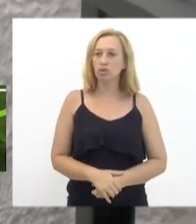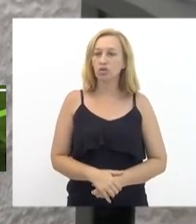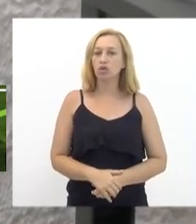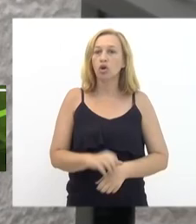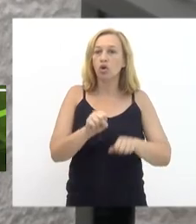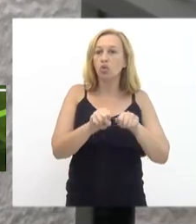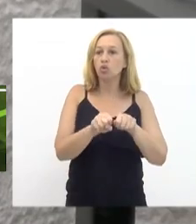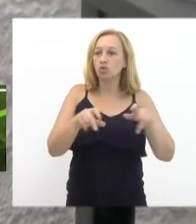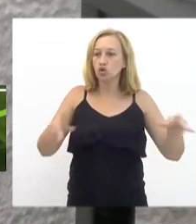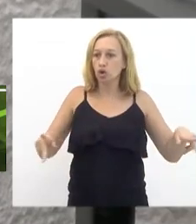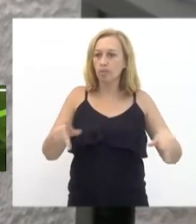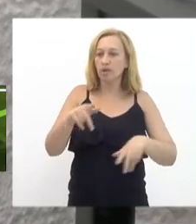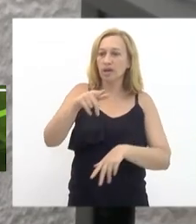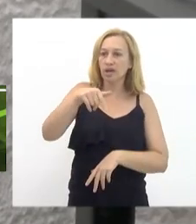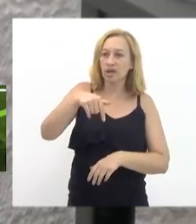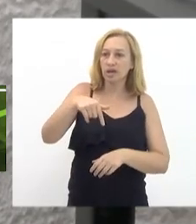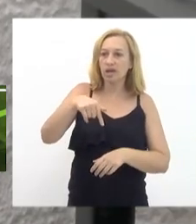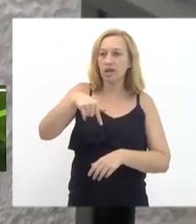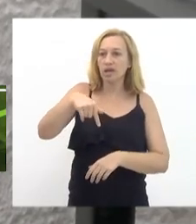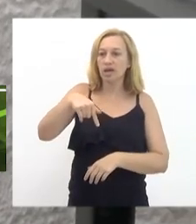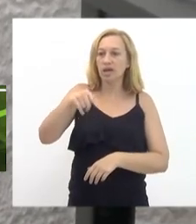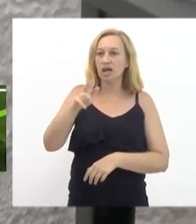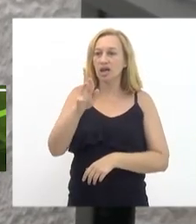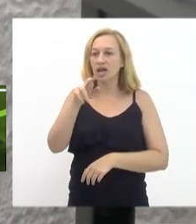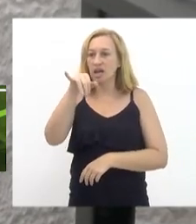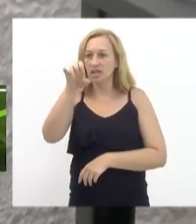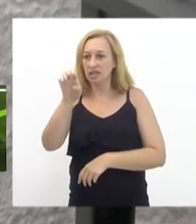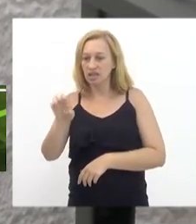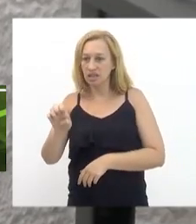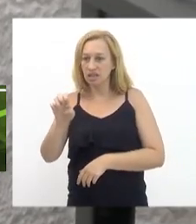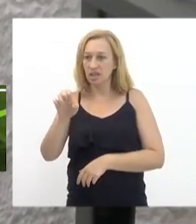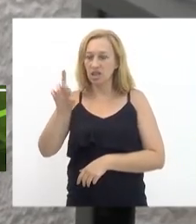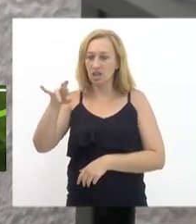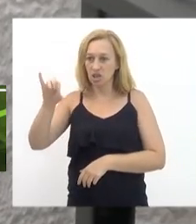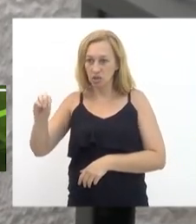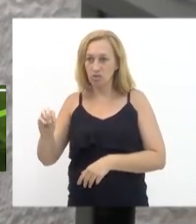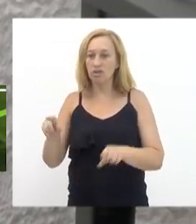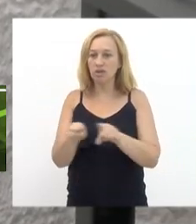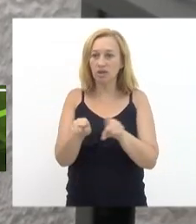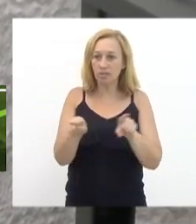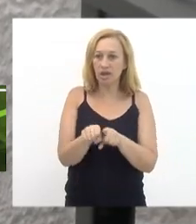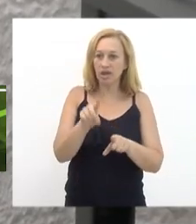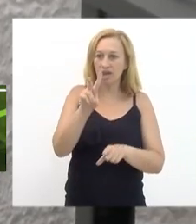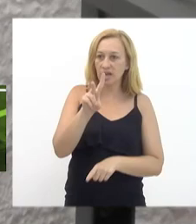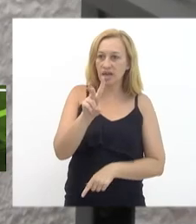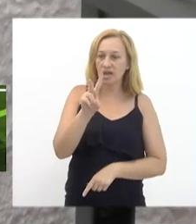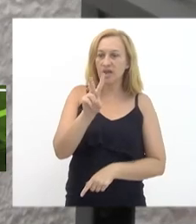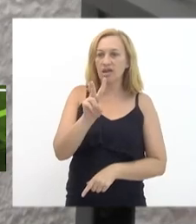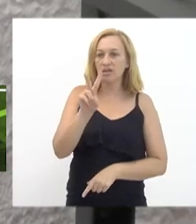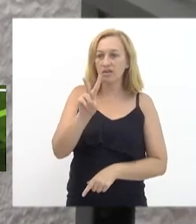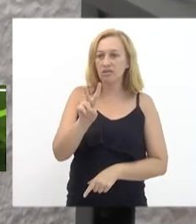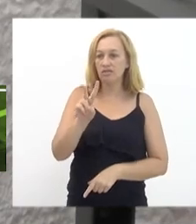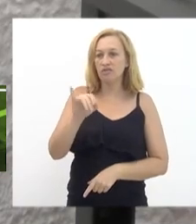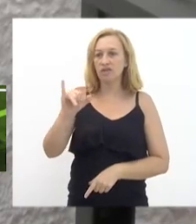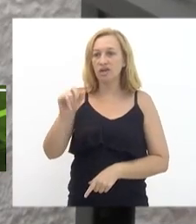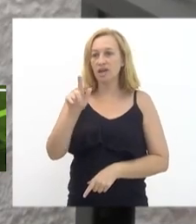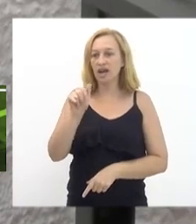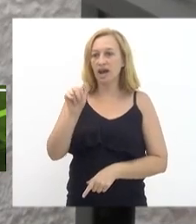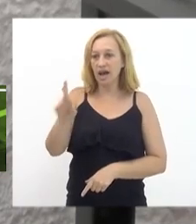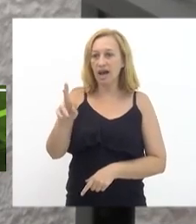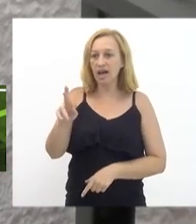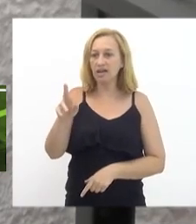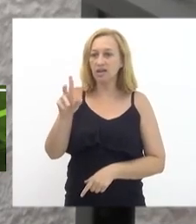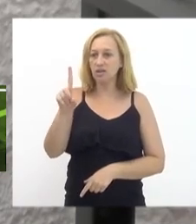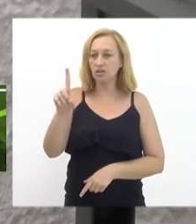do Shopping Grande Rio e você tem isso na entrada de Vilar dos Teles O que é o grande centro né em garrafa em garrafa Dutra